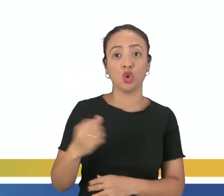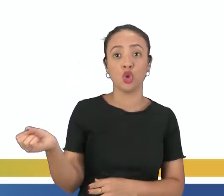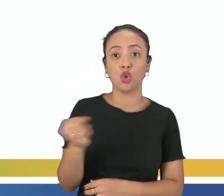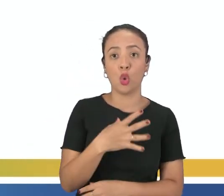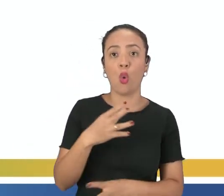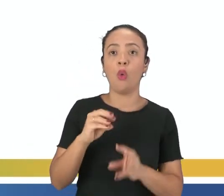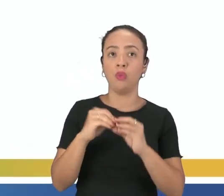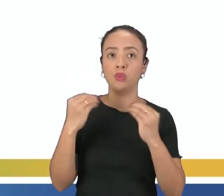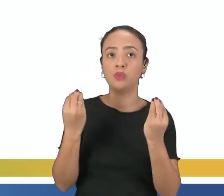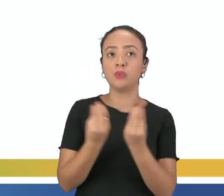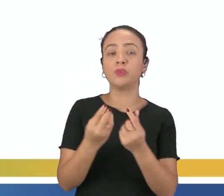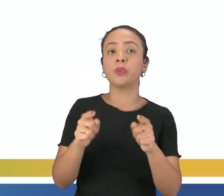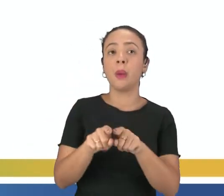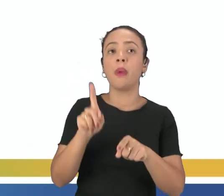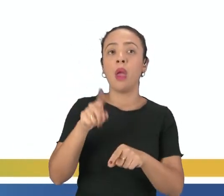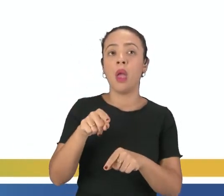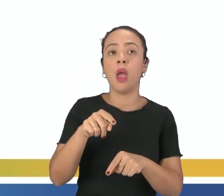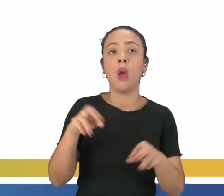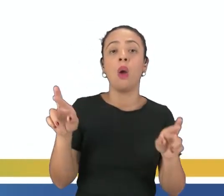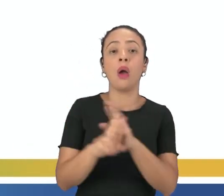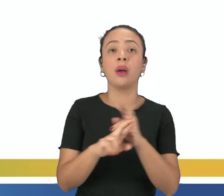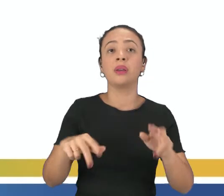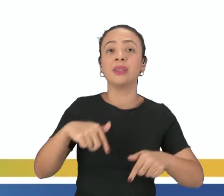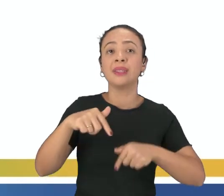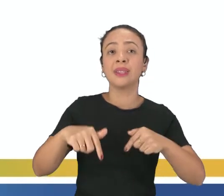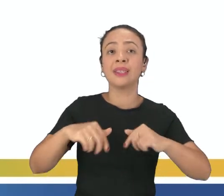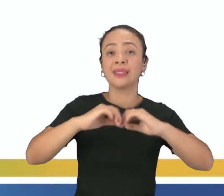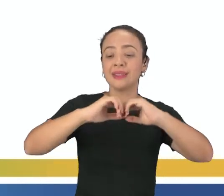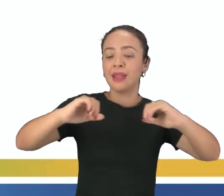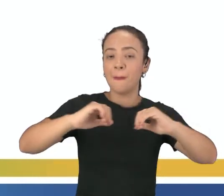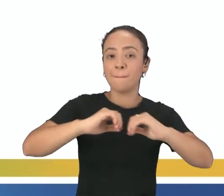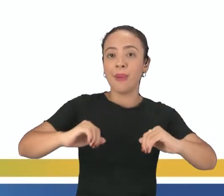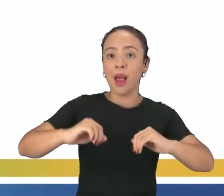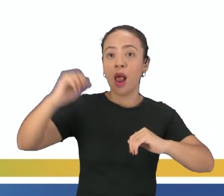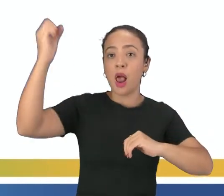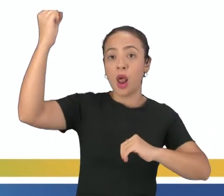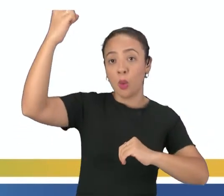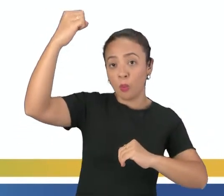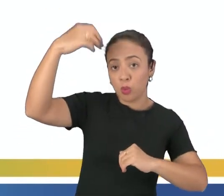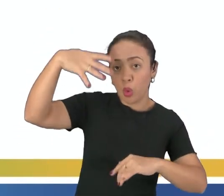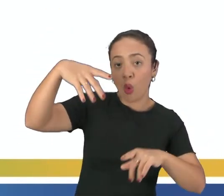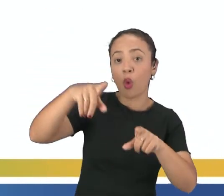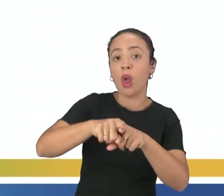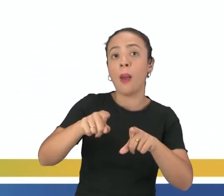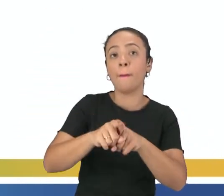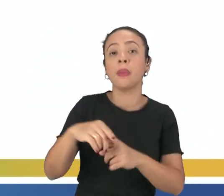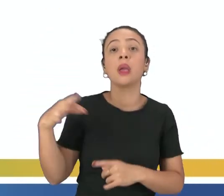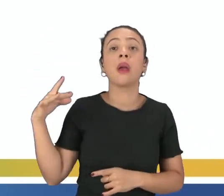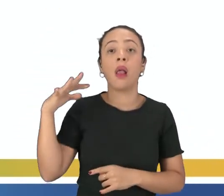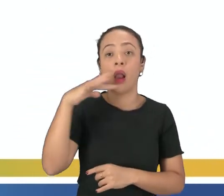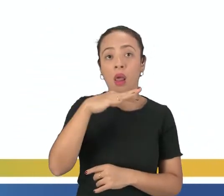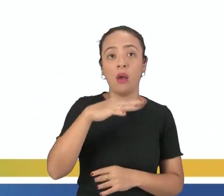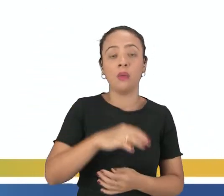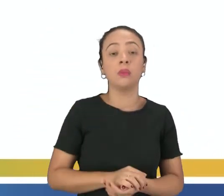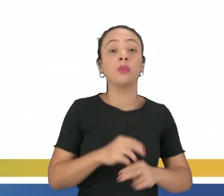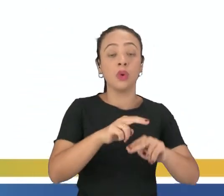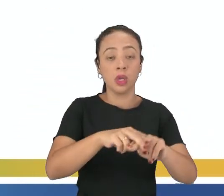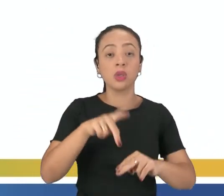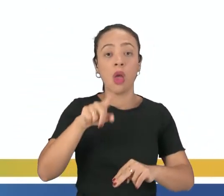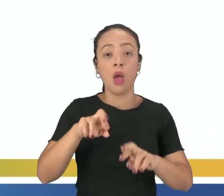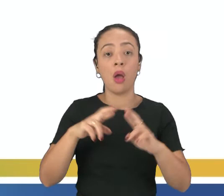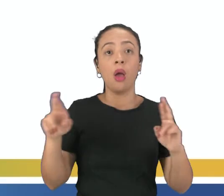substâncias. E segundo, é uma reação química com desprendimento de luz e calor, caracterizando uma